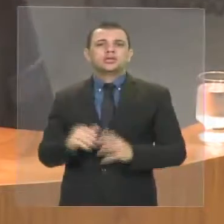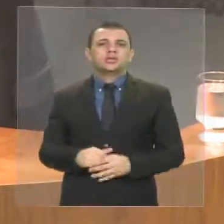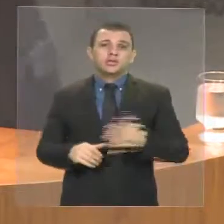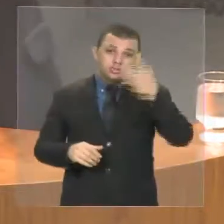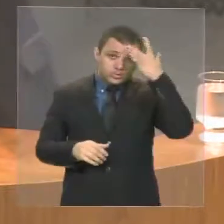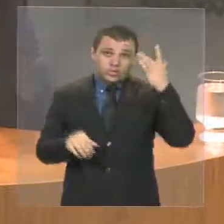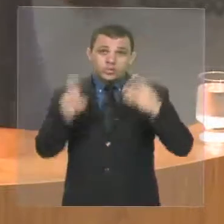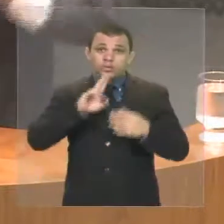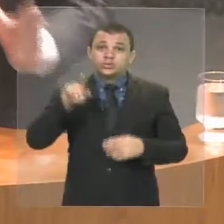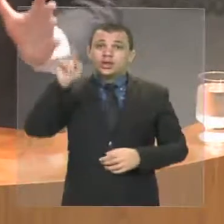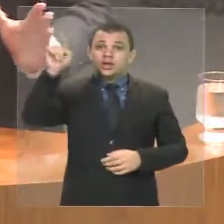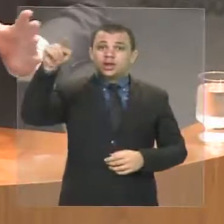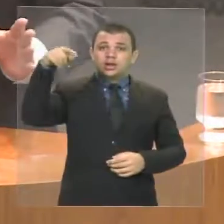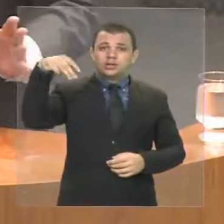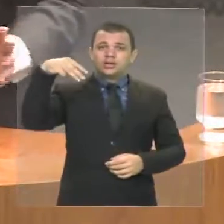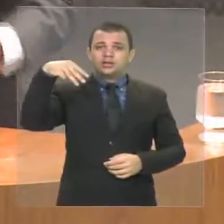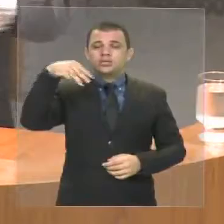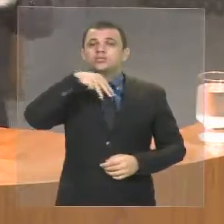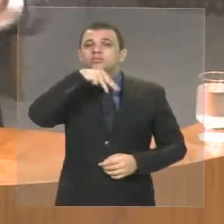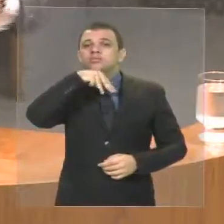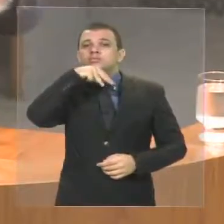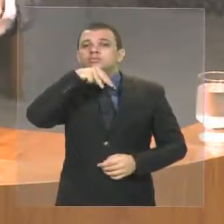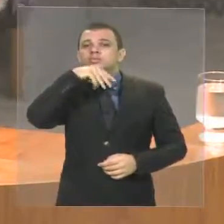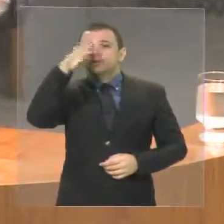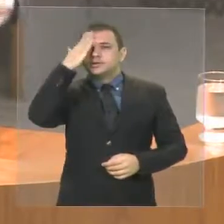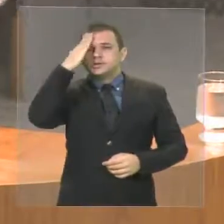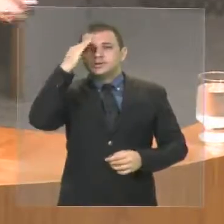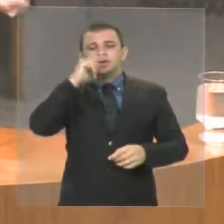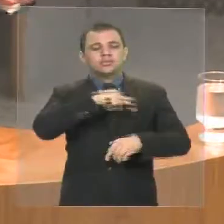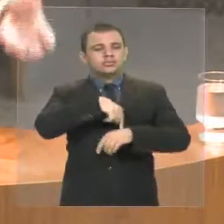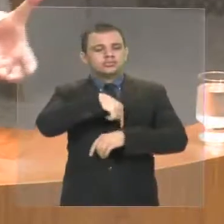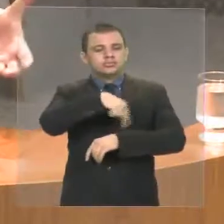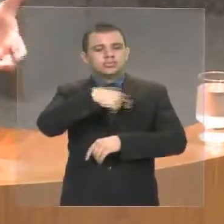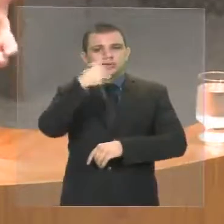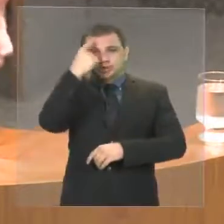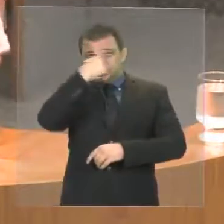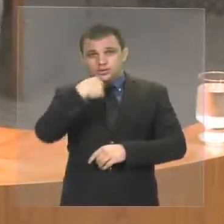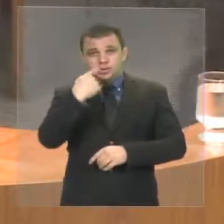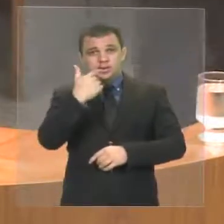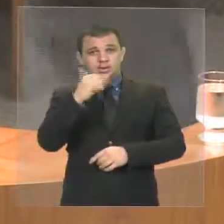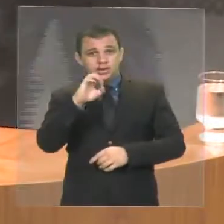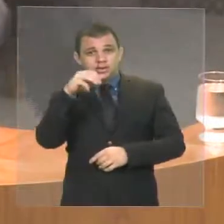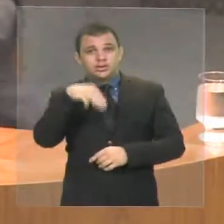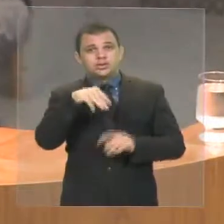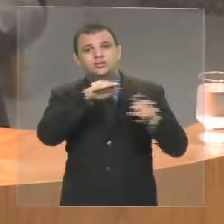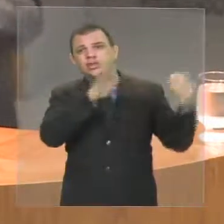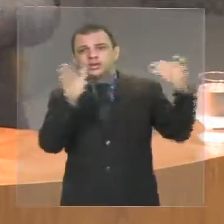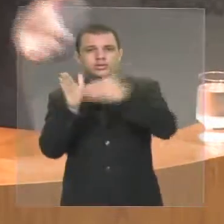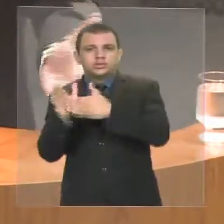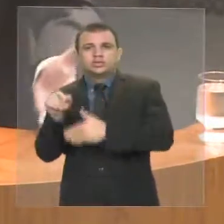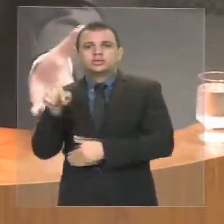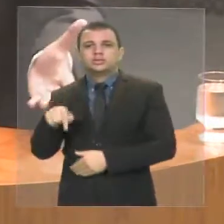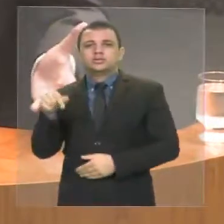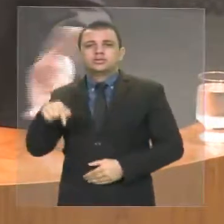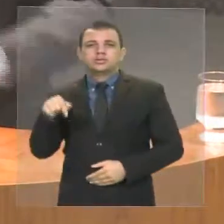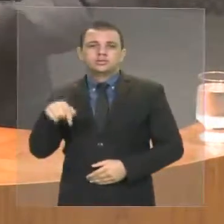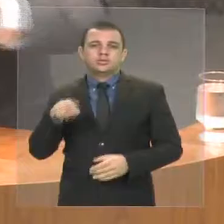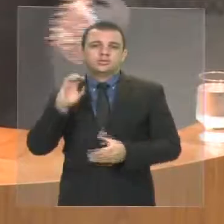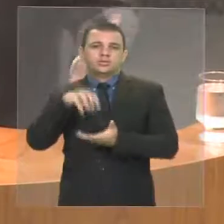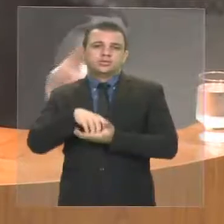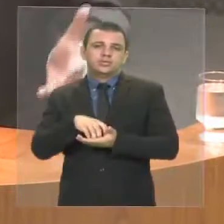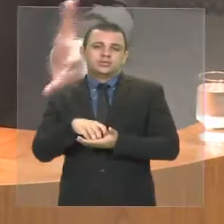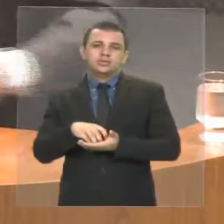daqui a 10 minutos ele vai estar no centro da cidade. Isso que é um projeto de mobilidade urbana. É claro que o veículo melhor,